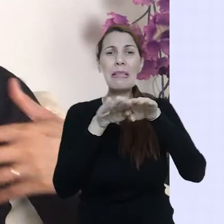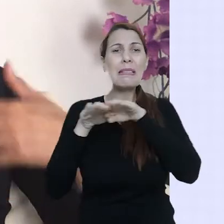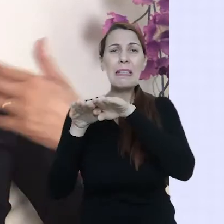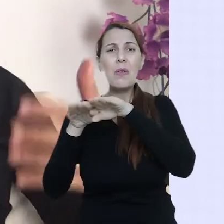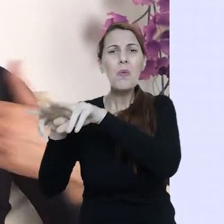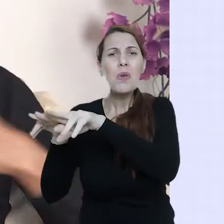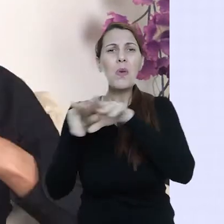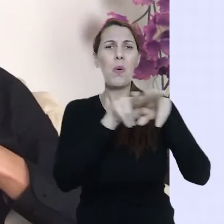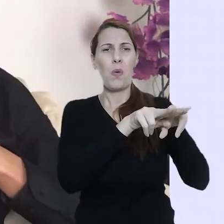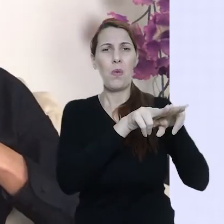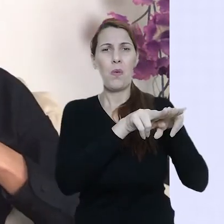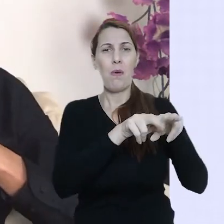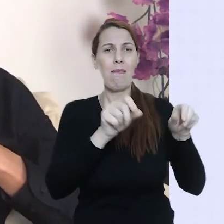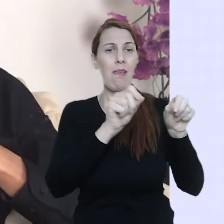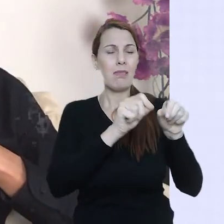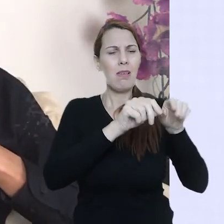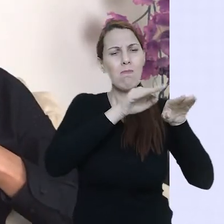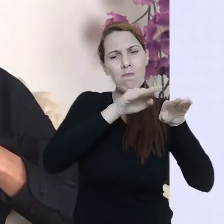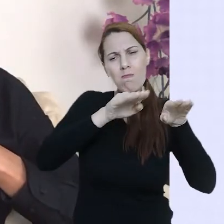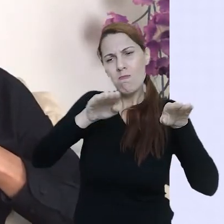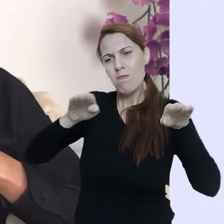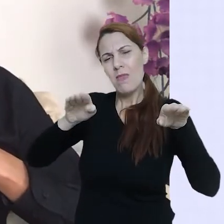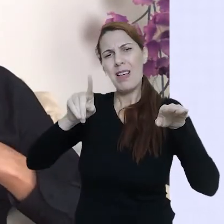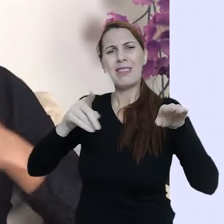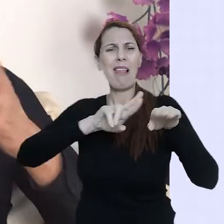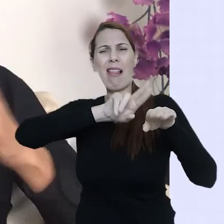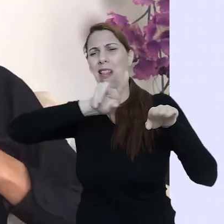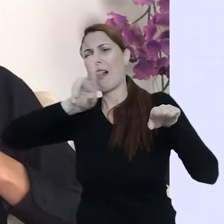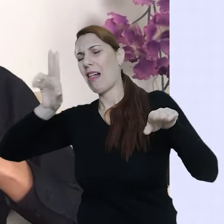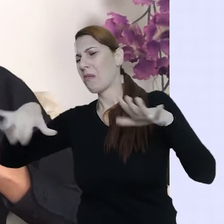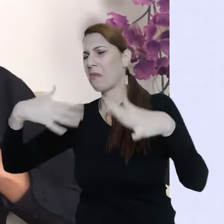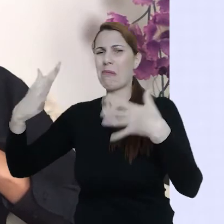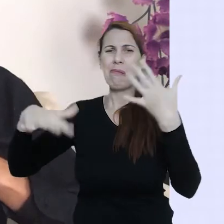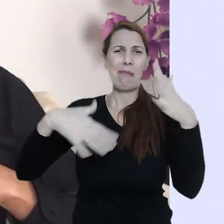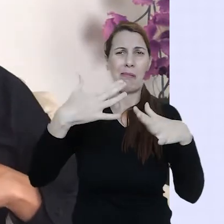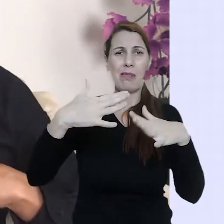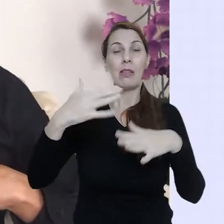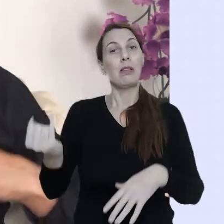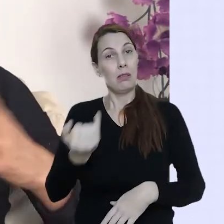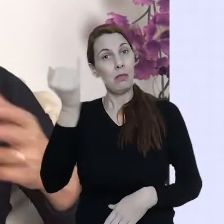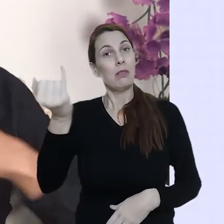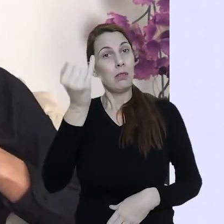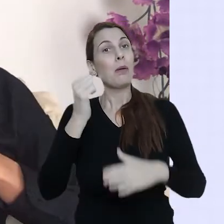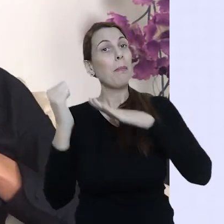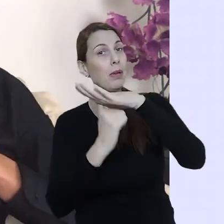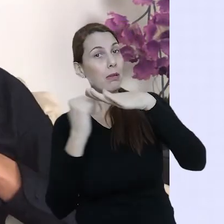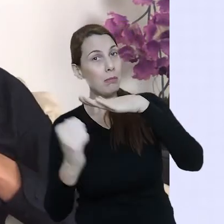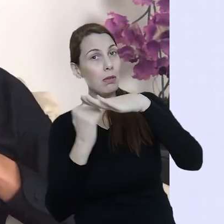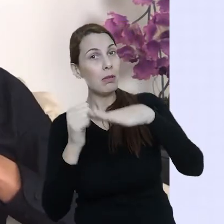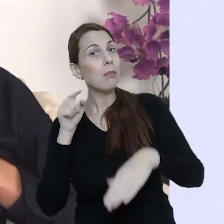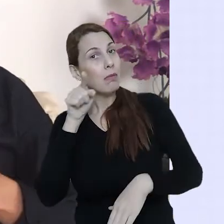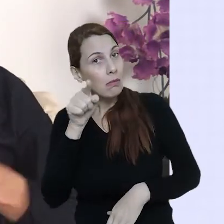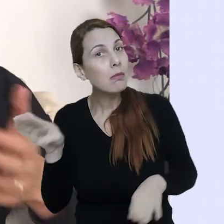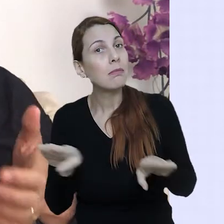as coisas fazerem de uma certa maneira, né? Então, isso é um ponto importante, seja para a empresa ou como para